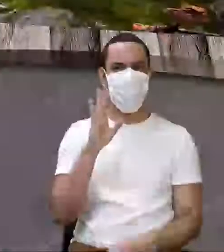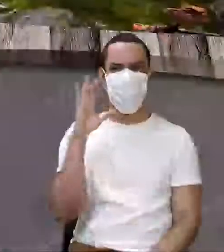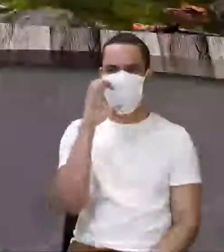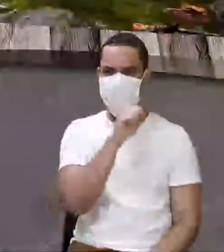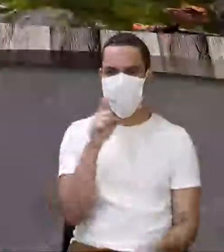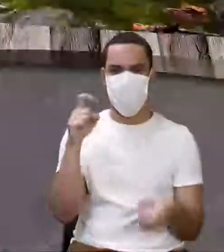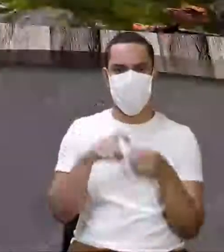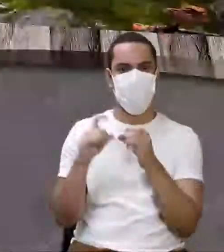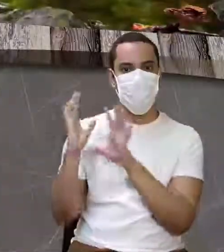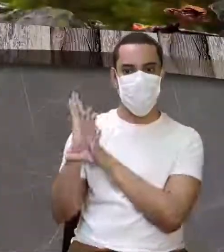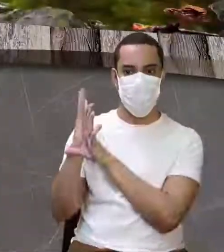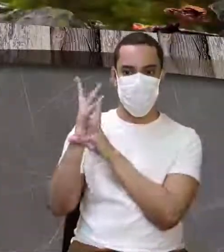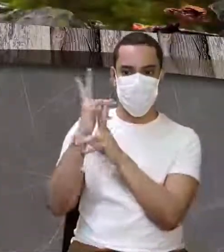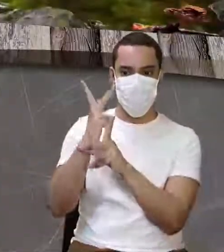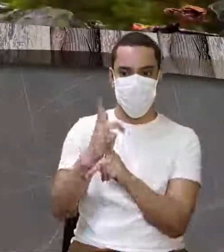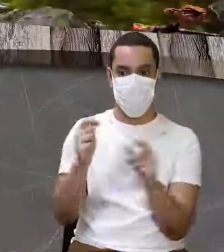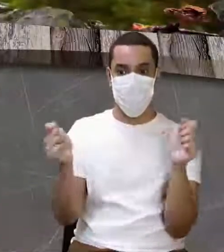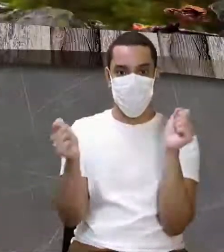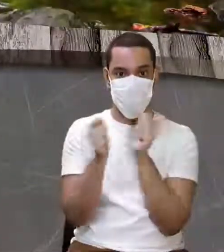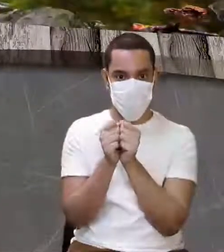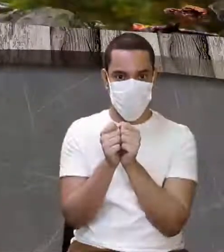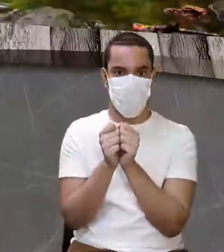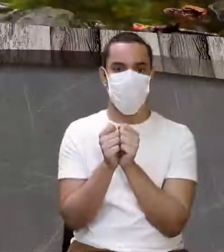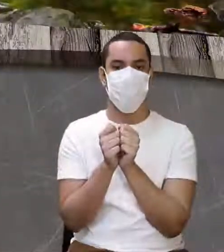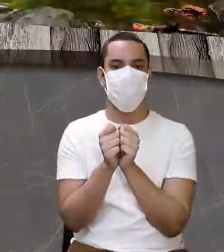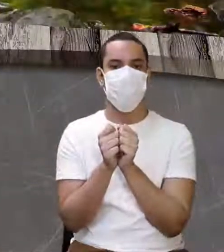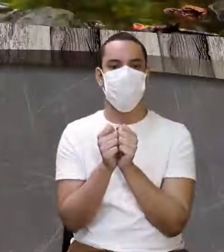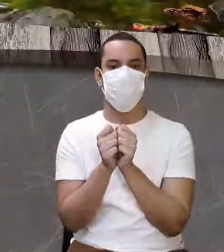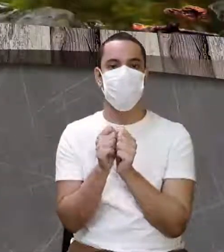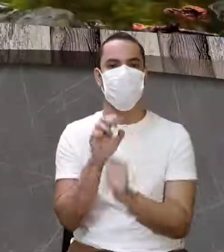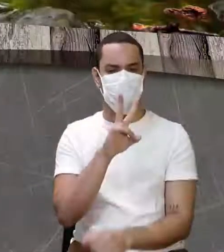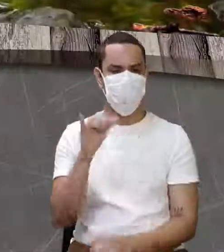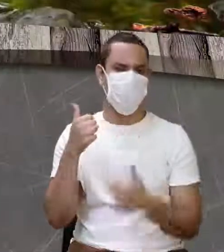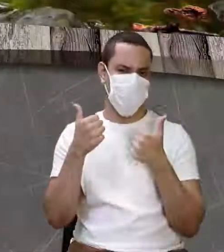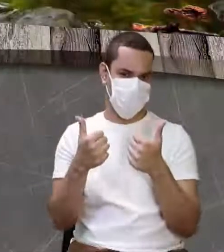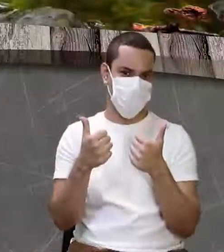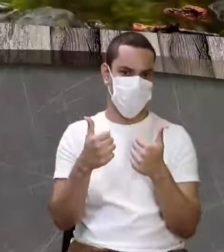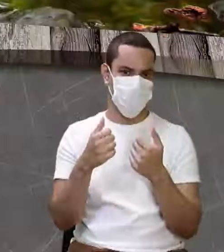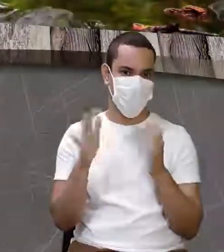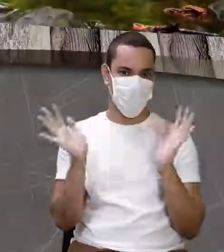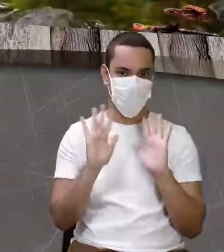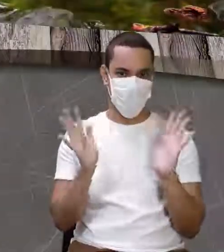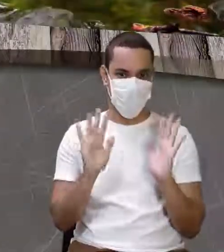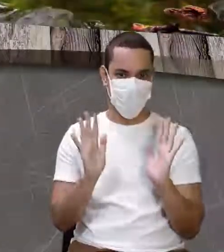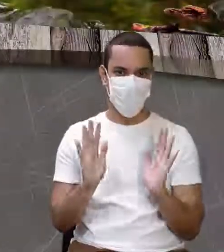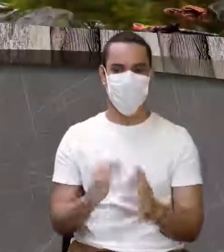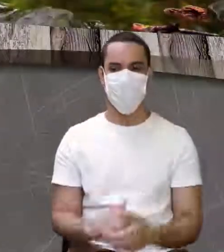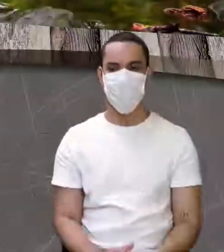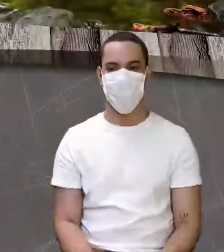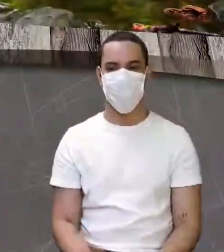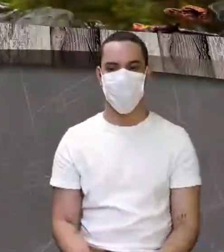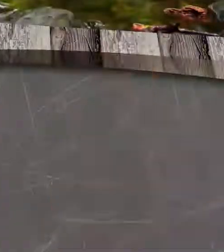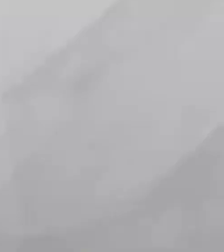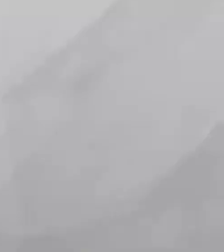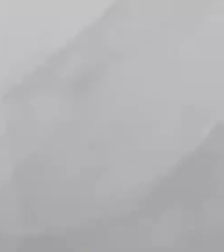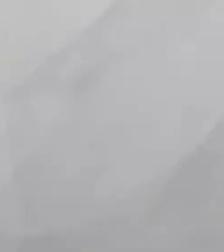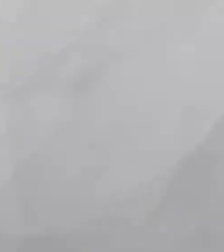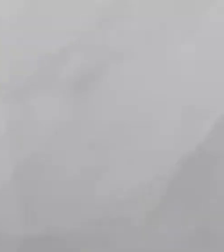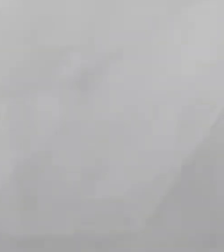aquela revisão juntinhos e aí vai dar tudo certo, tá bom? Te aguardo então. Tchau, tchau.